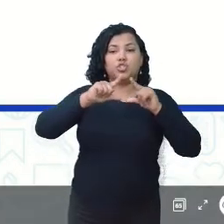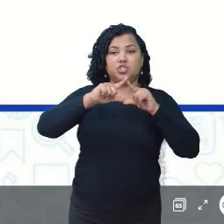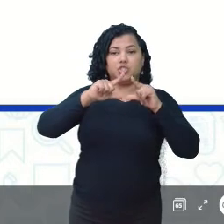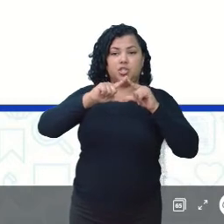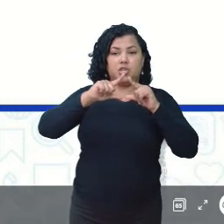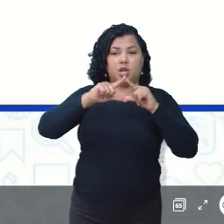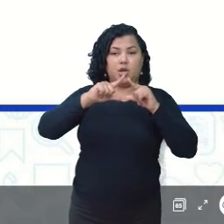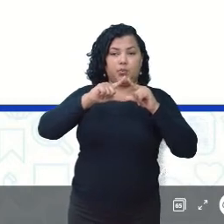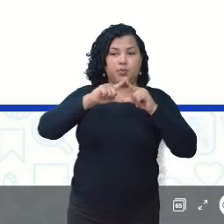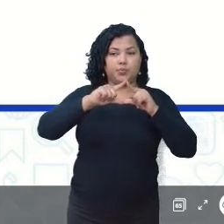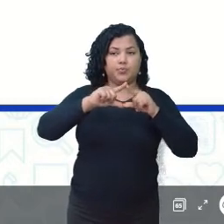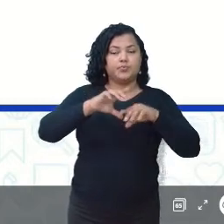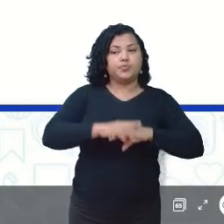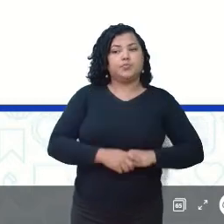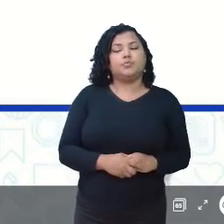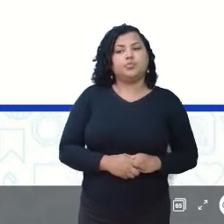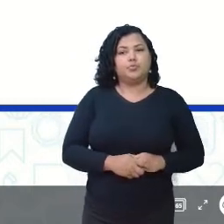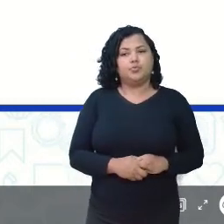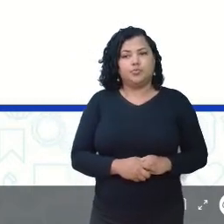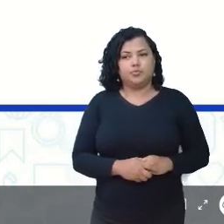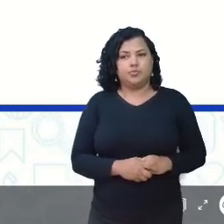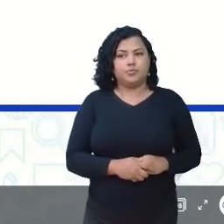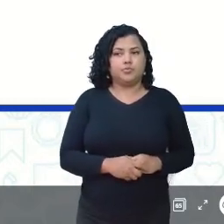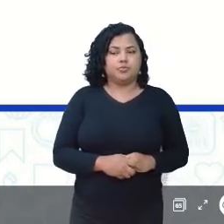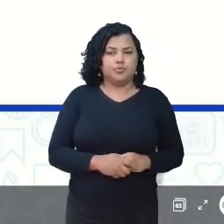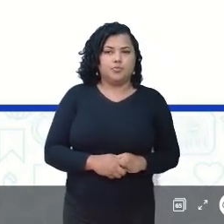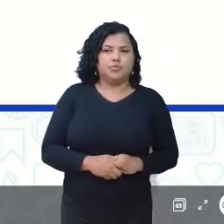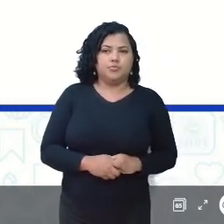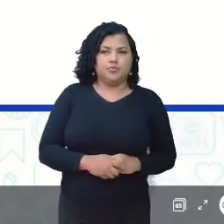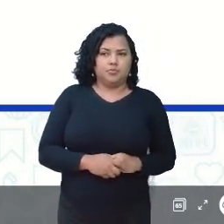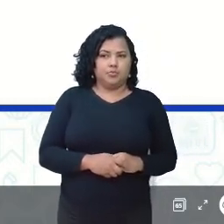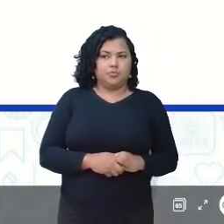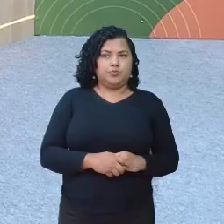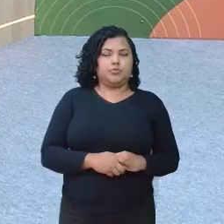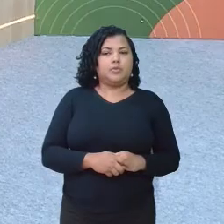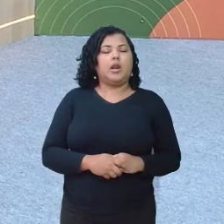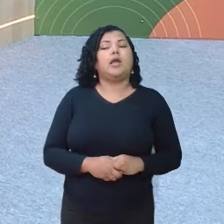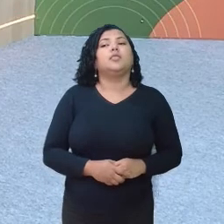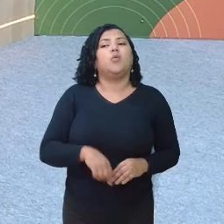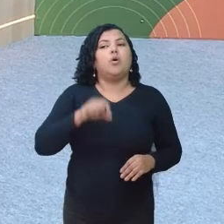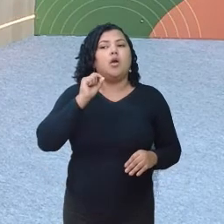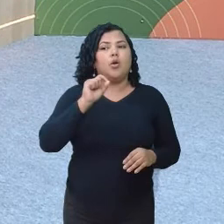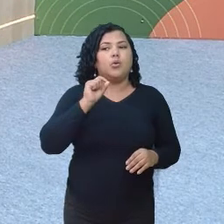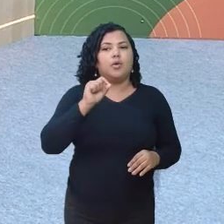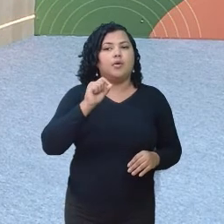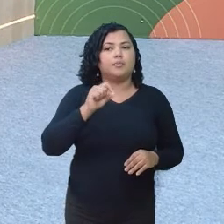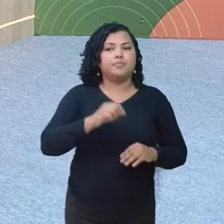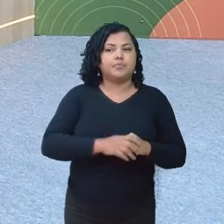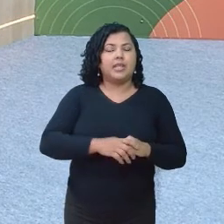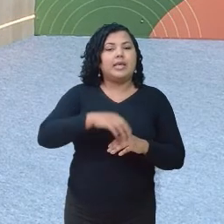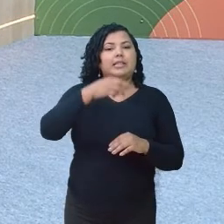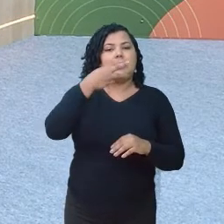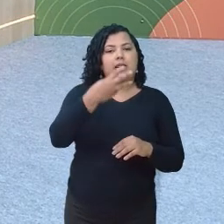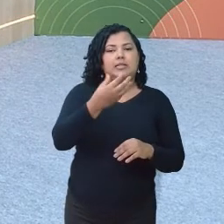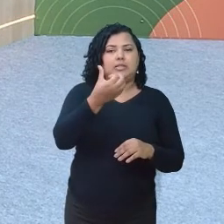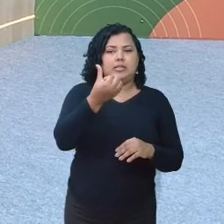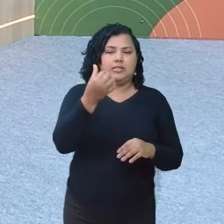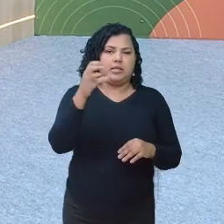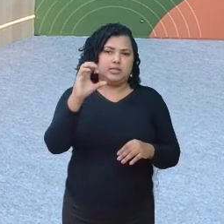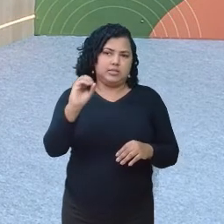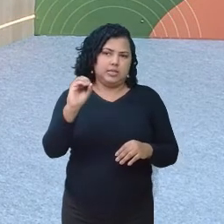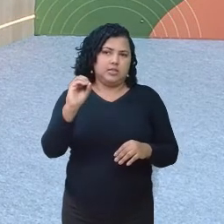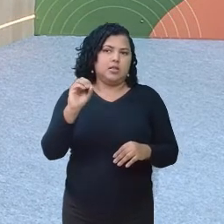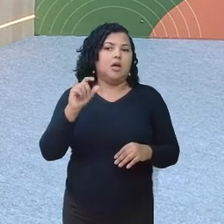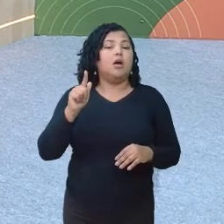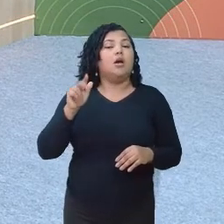de qualquer quadrilátero será a soma de 2 triângulos aí, que vai dar 360 graus,